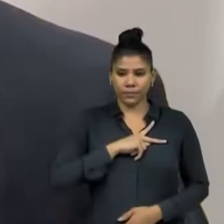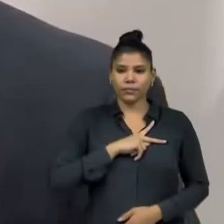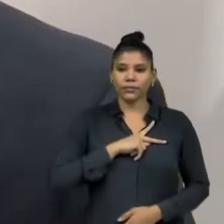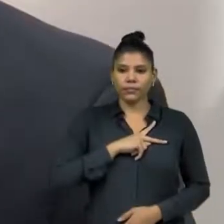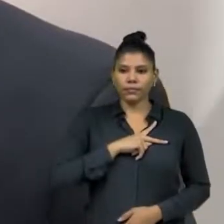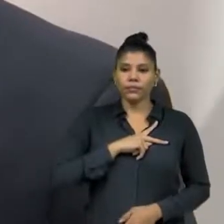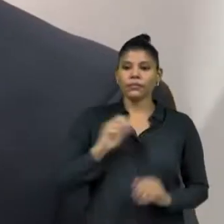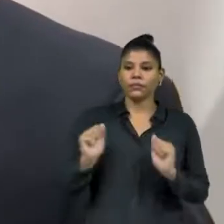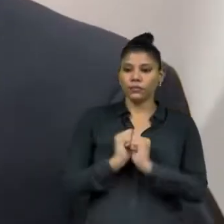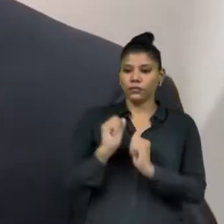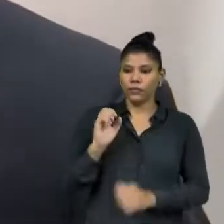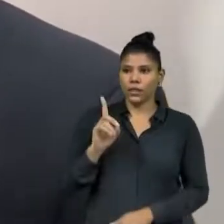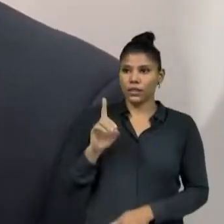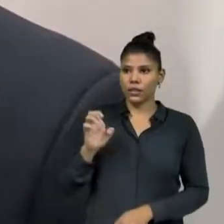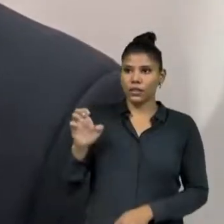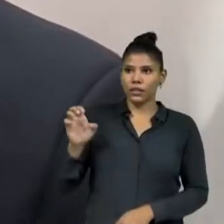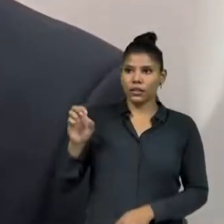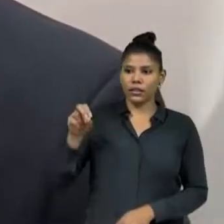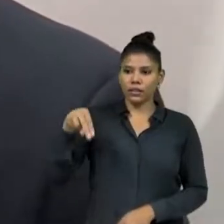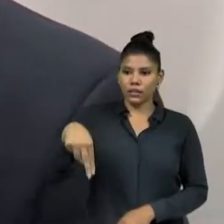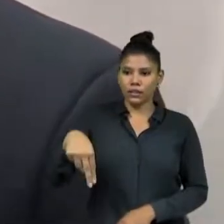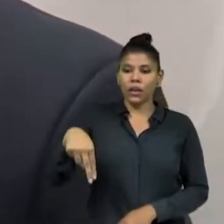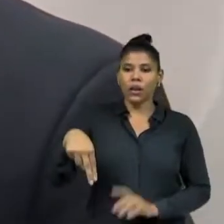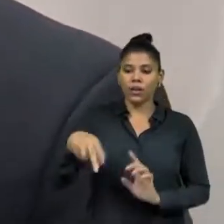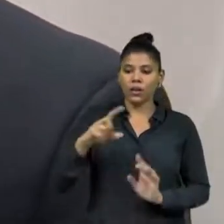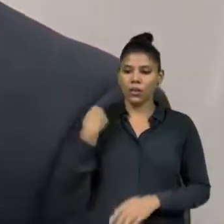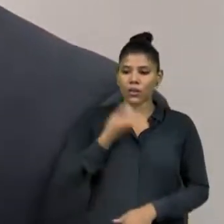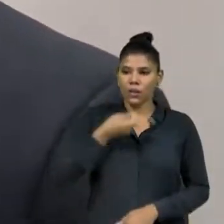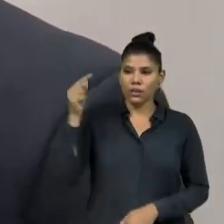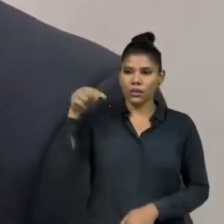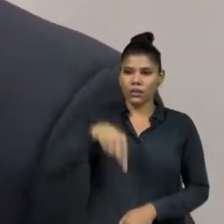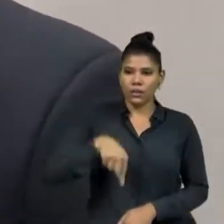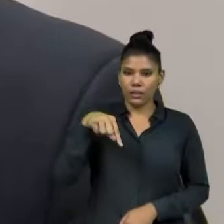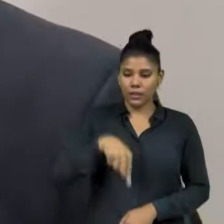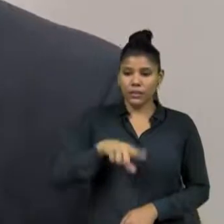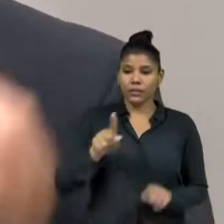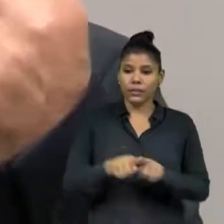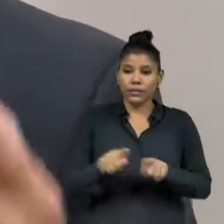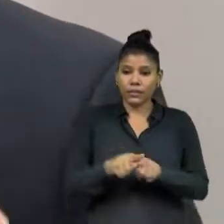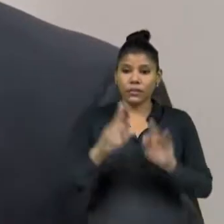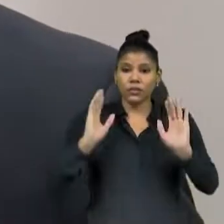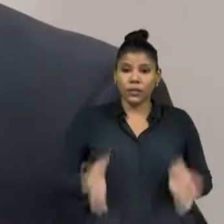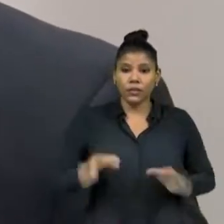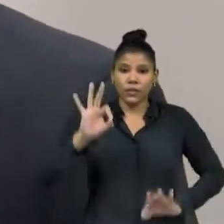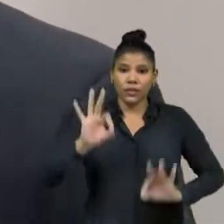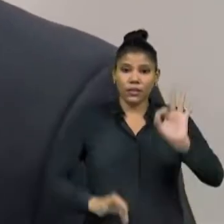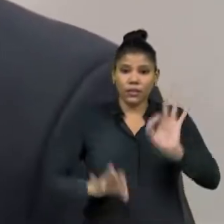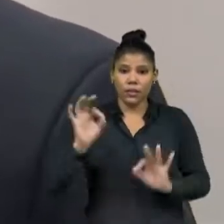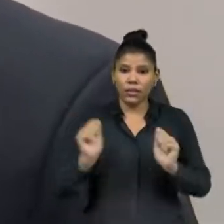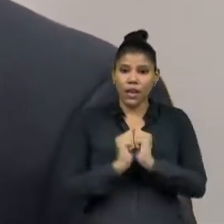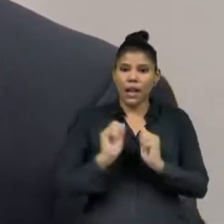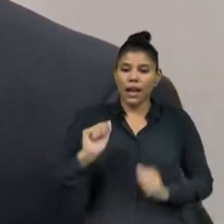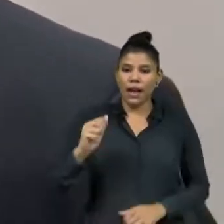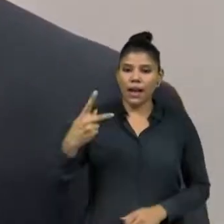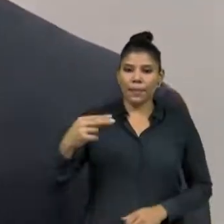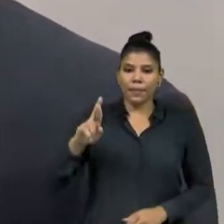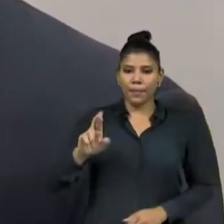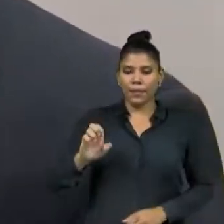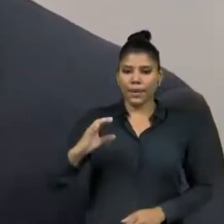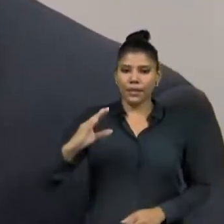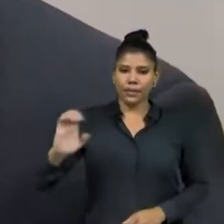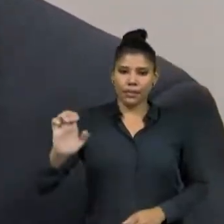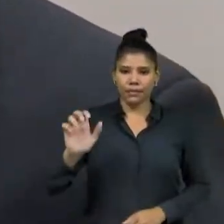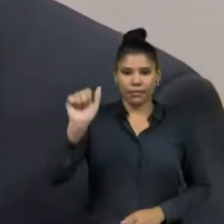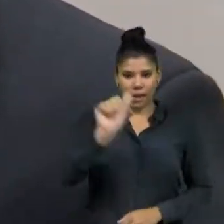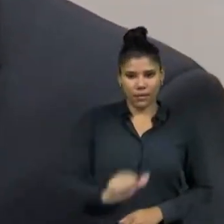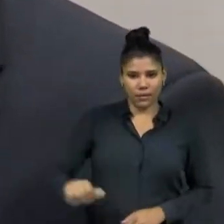a Assembleia, nós entramos como litisconsórcio, e isso foi feito, juntamente também a APRES também entrou, Associação dos Prefeitos do